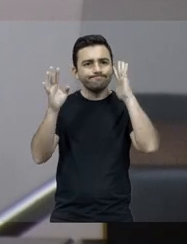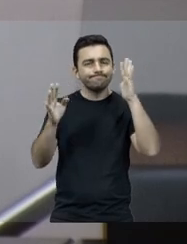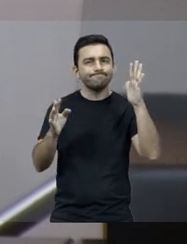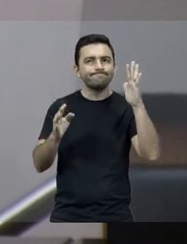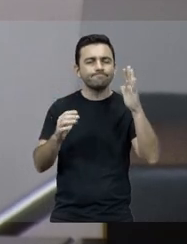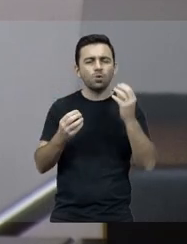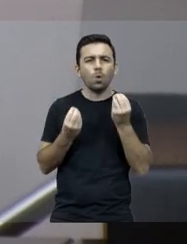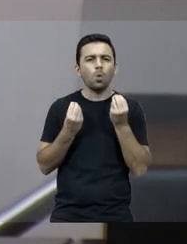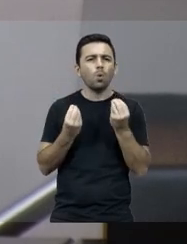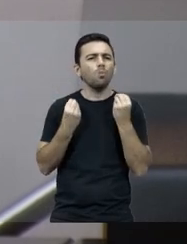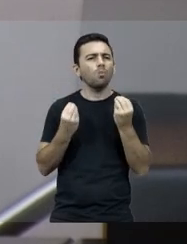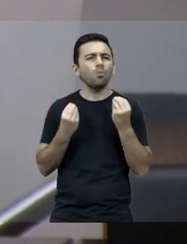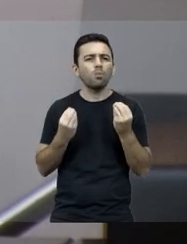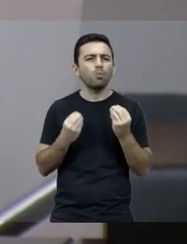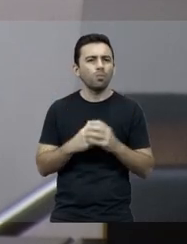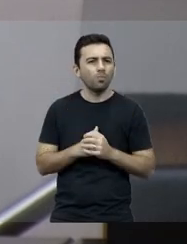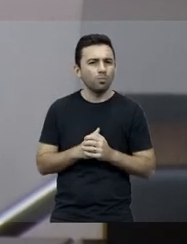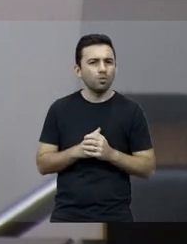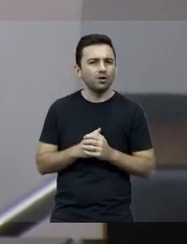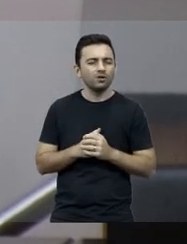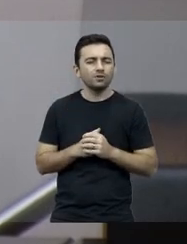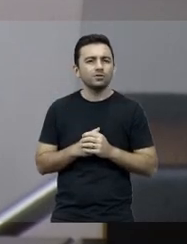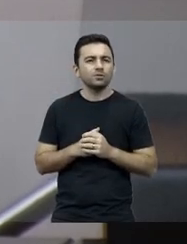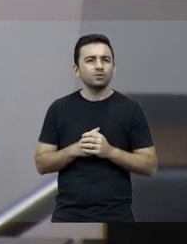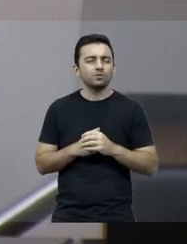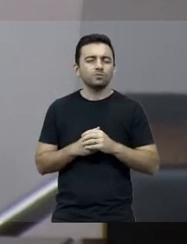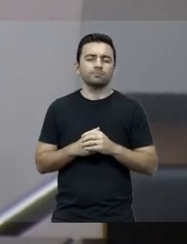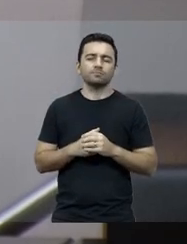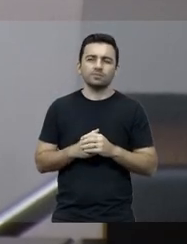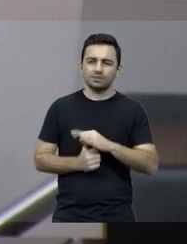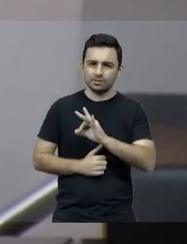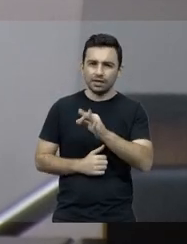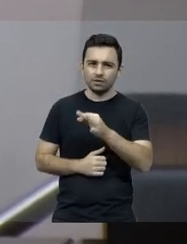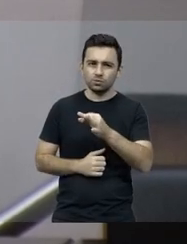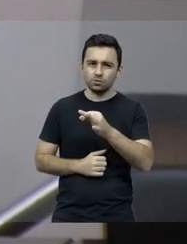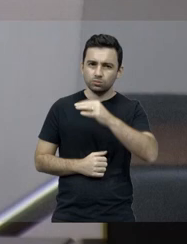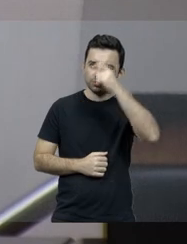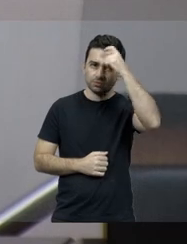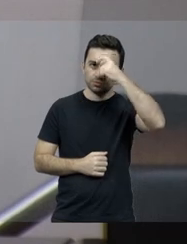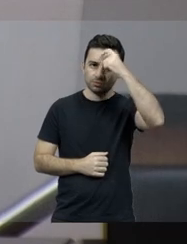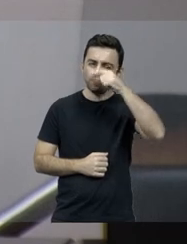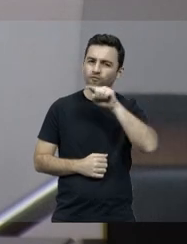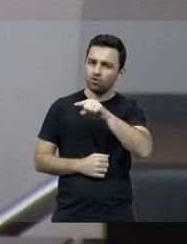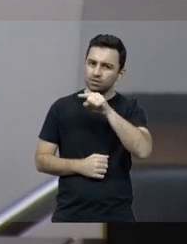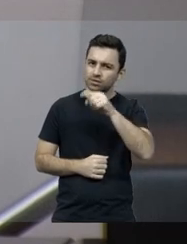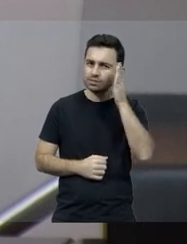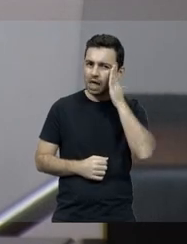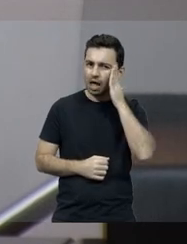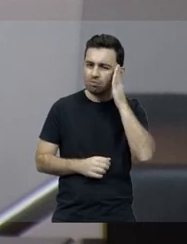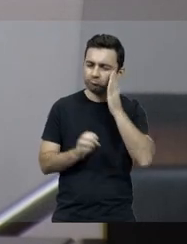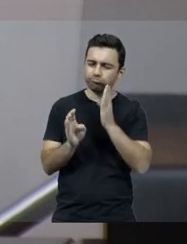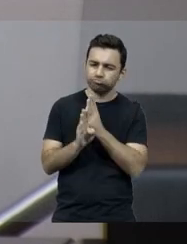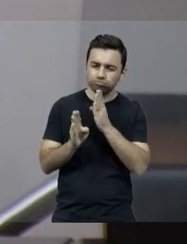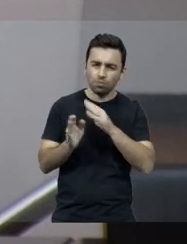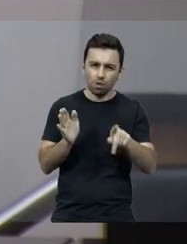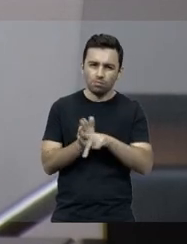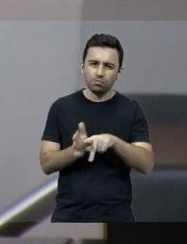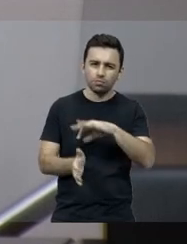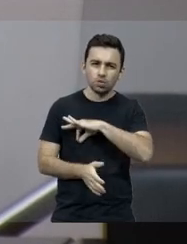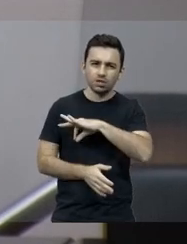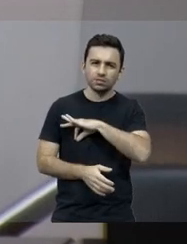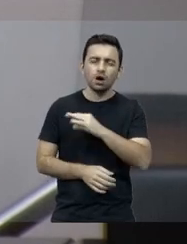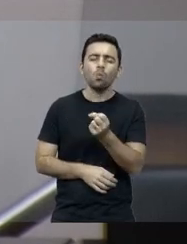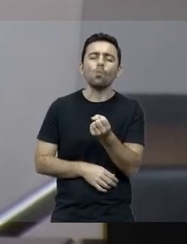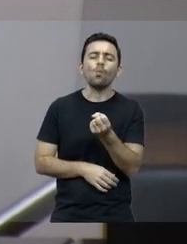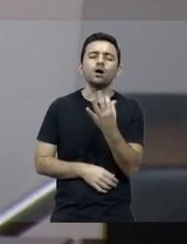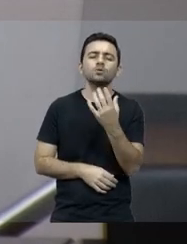como é que pode, né? O mercado, deputado Scudillac, Vossa Excelência, que é perito na área da Polícia Civil, quanto é que custa,